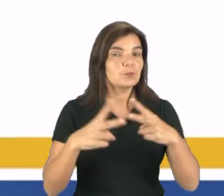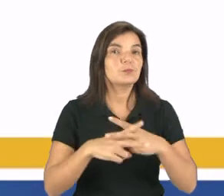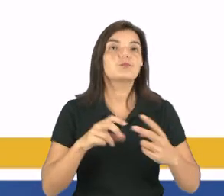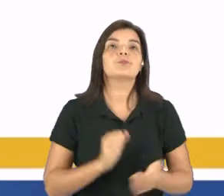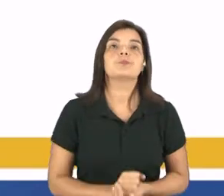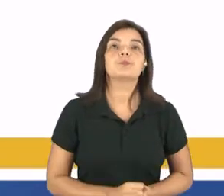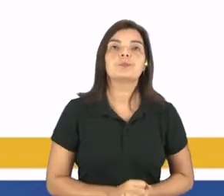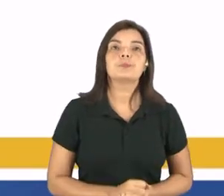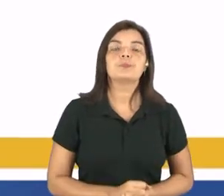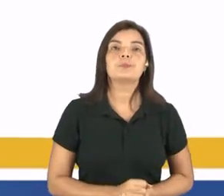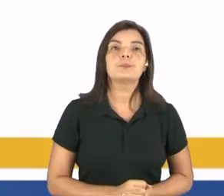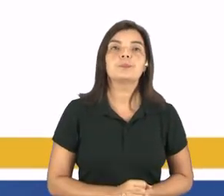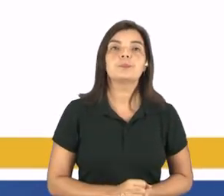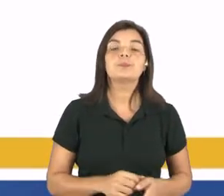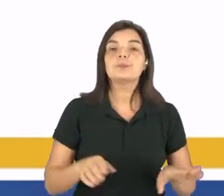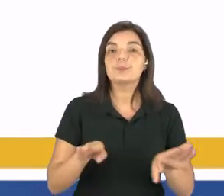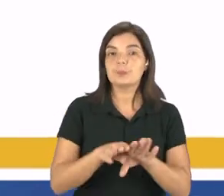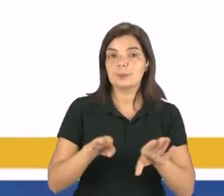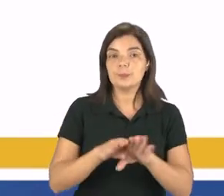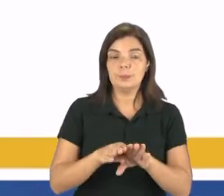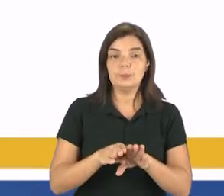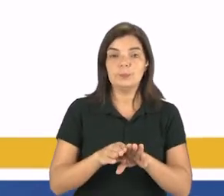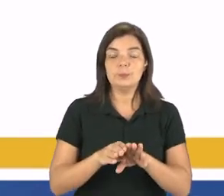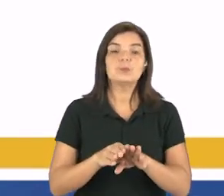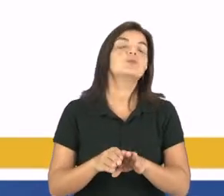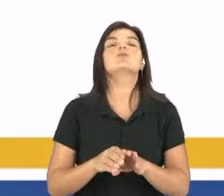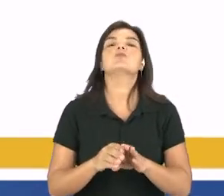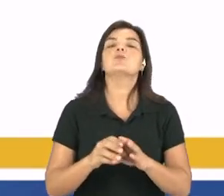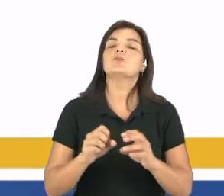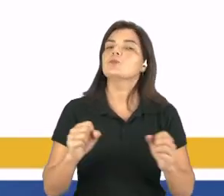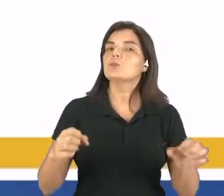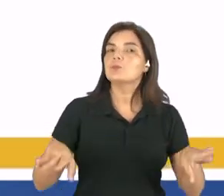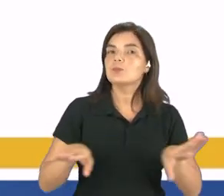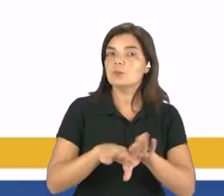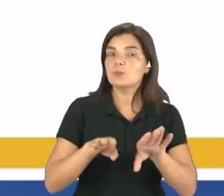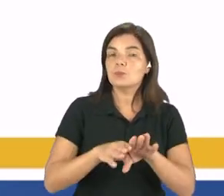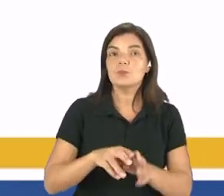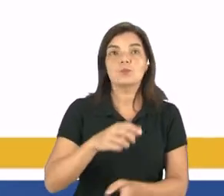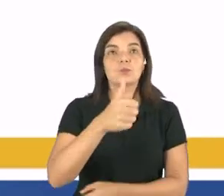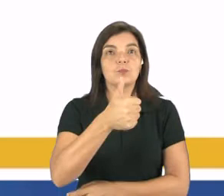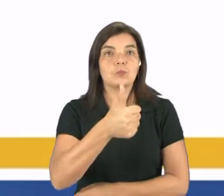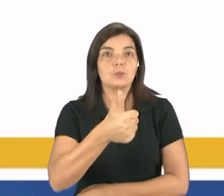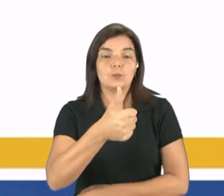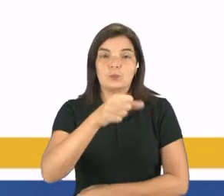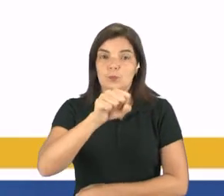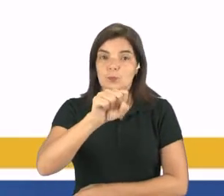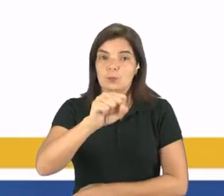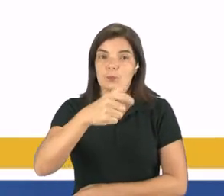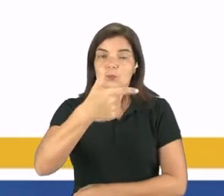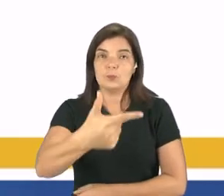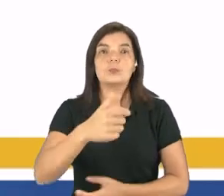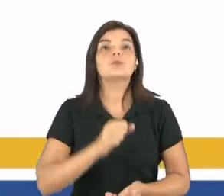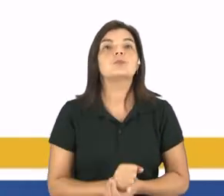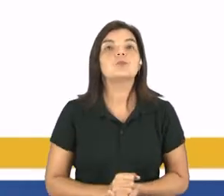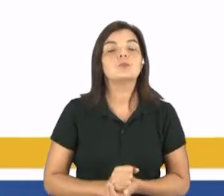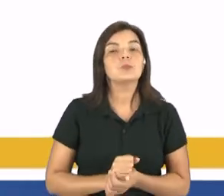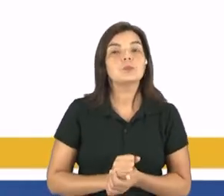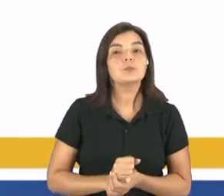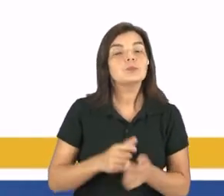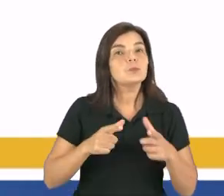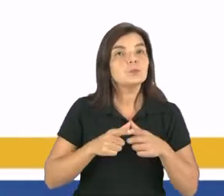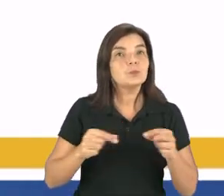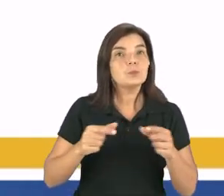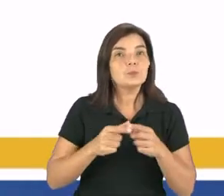contemporânea. Surgiu o judô em 1882, quando o japonês